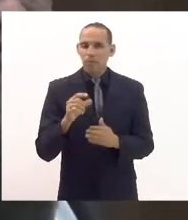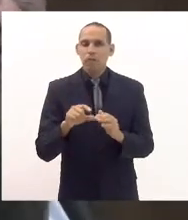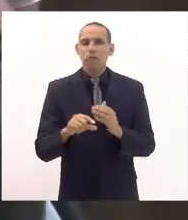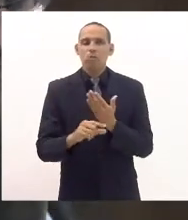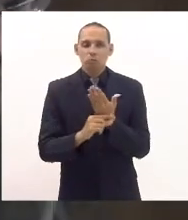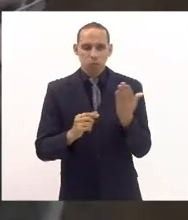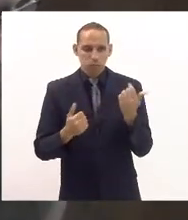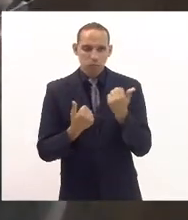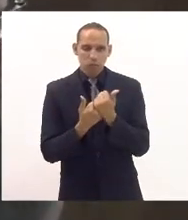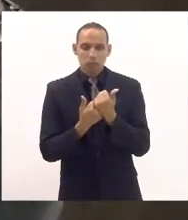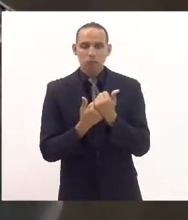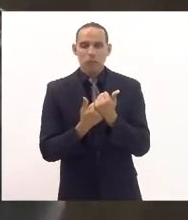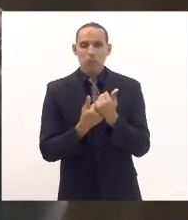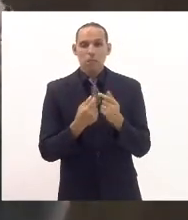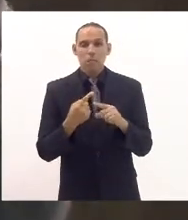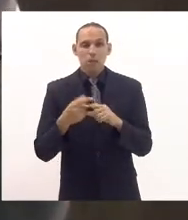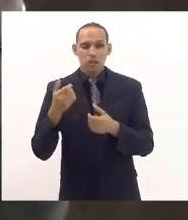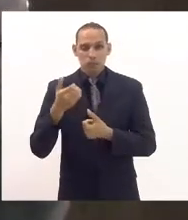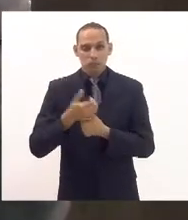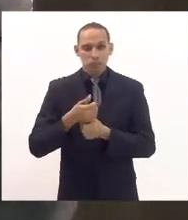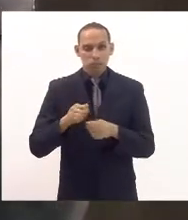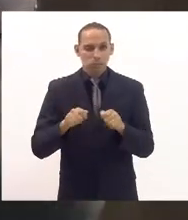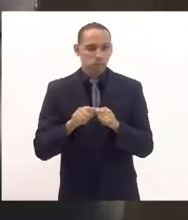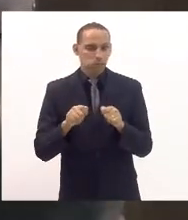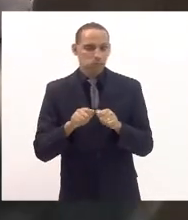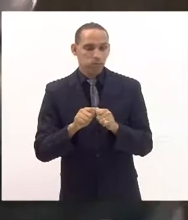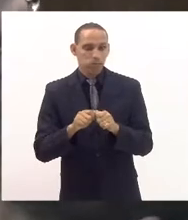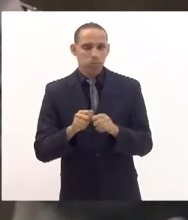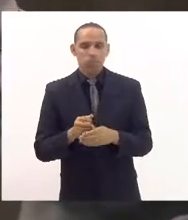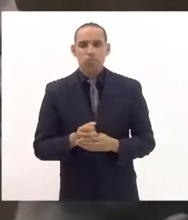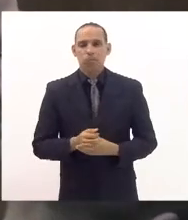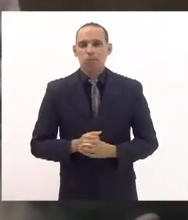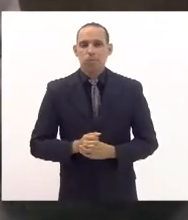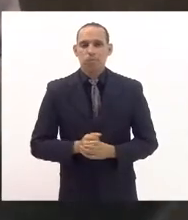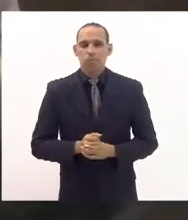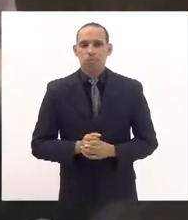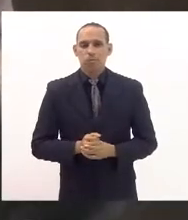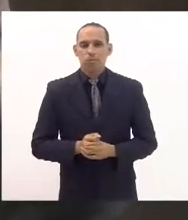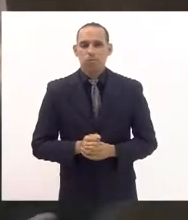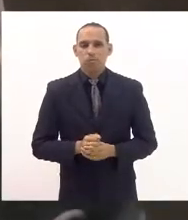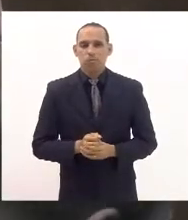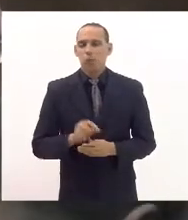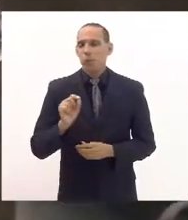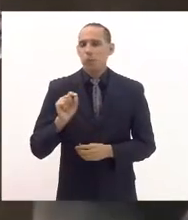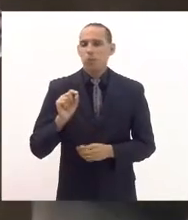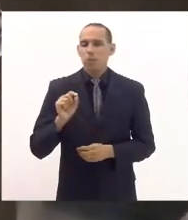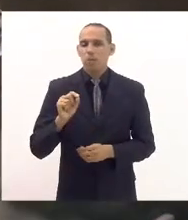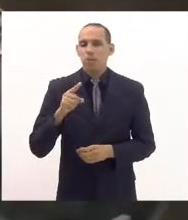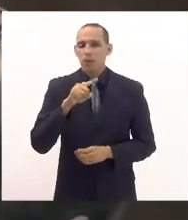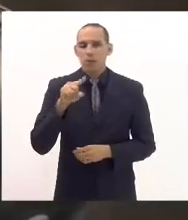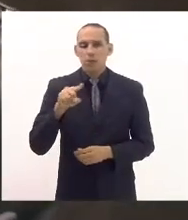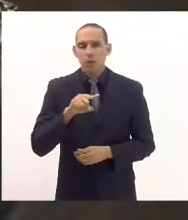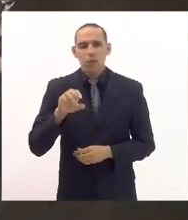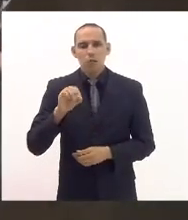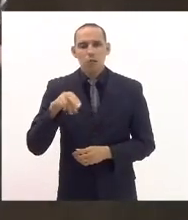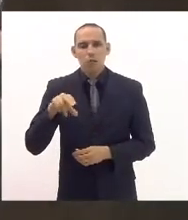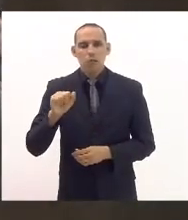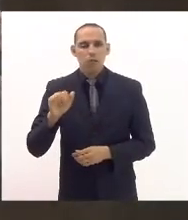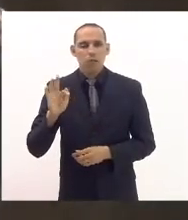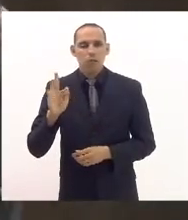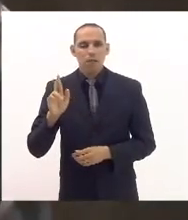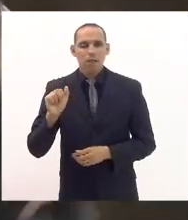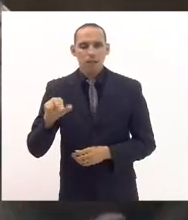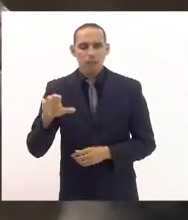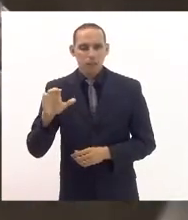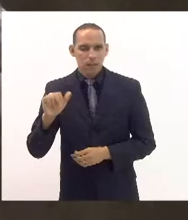autor porque fez um substitutivo O que é ao do da zona franca do centro da